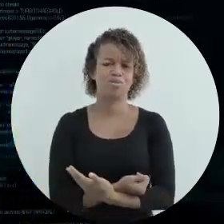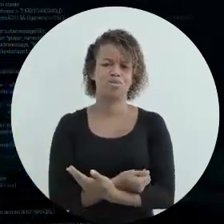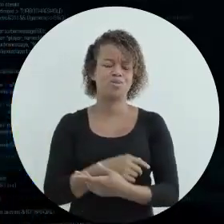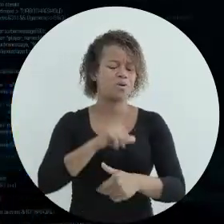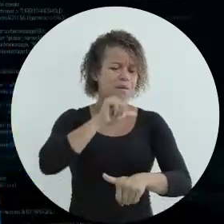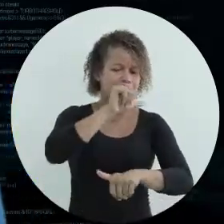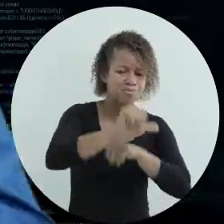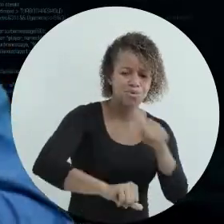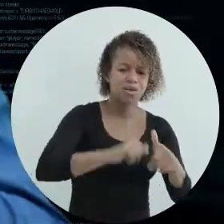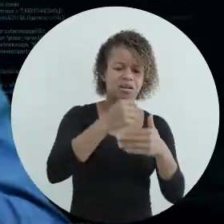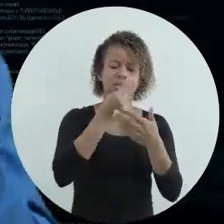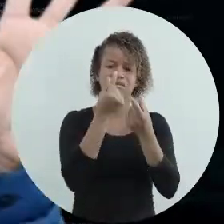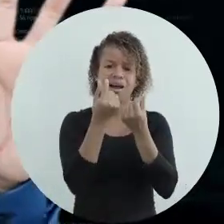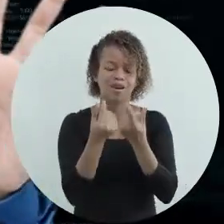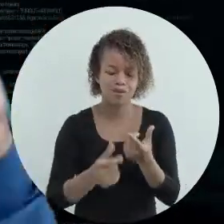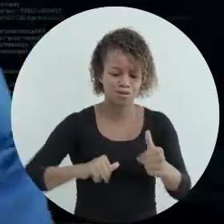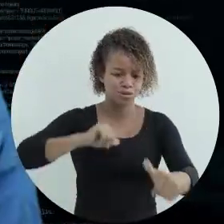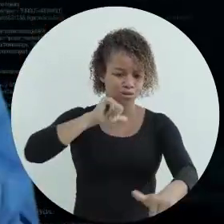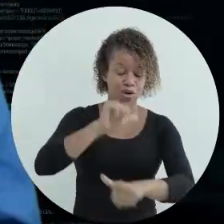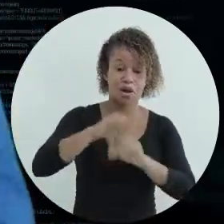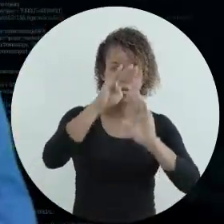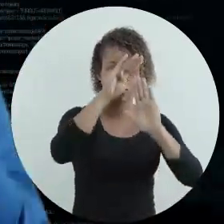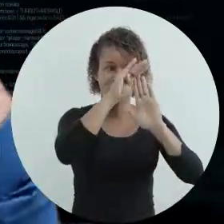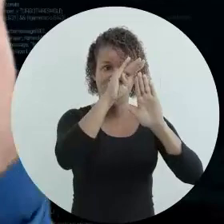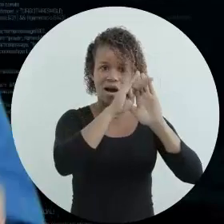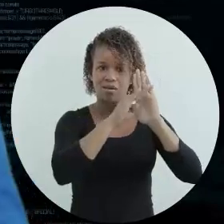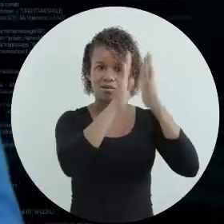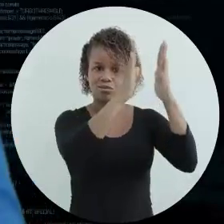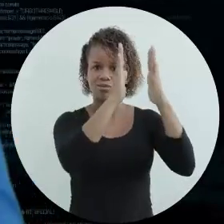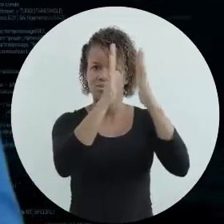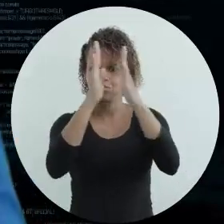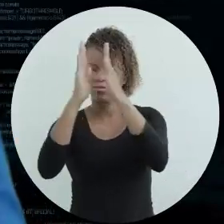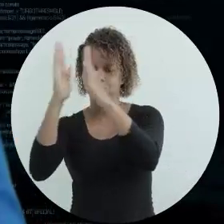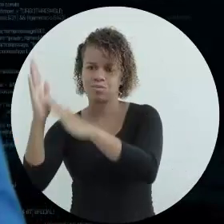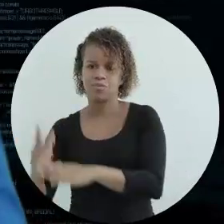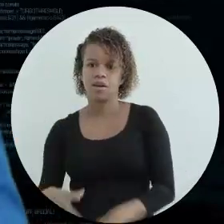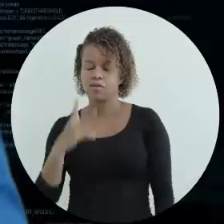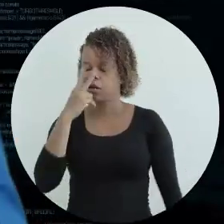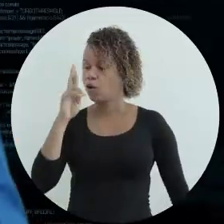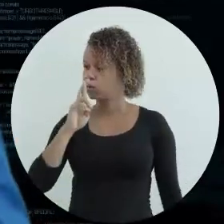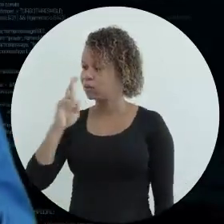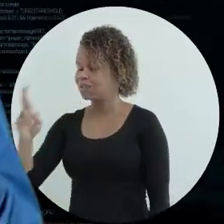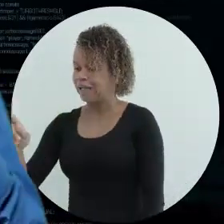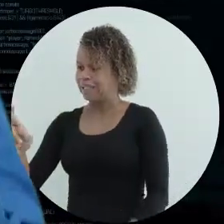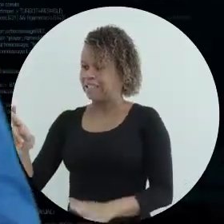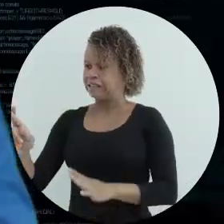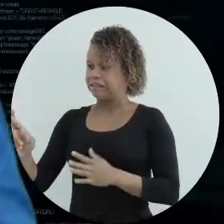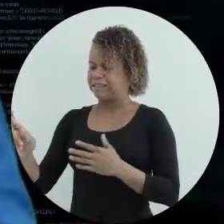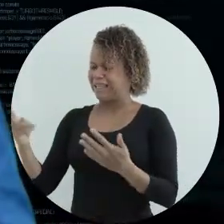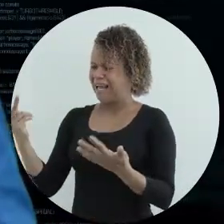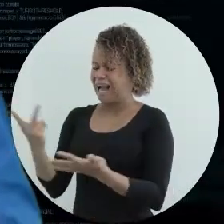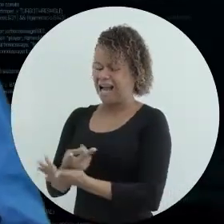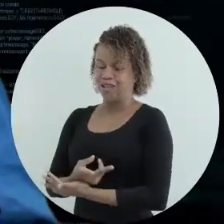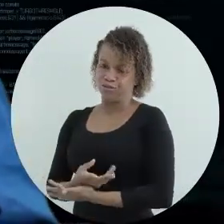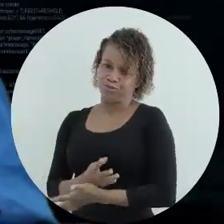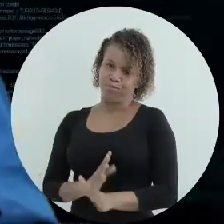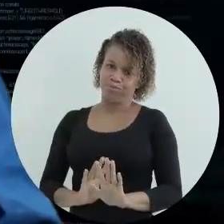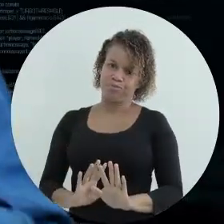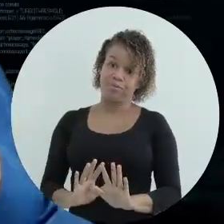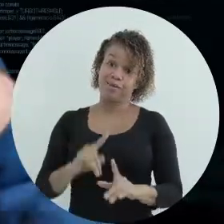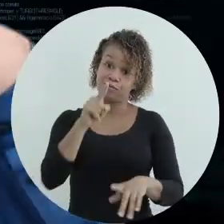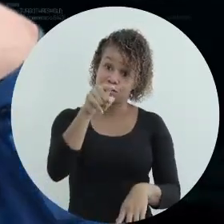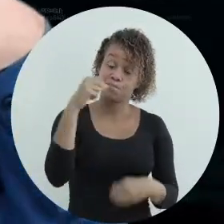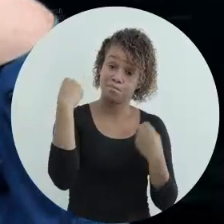ou troca de ordens vai dar um outro resultado que não é o esperado, certo? Então, você precisa ter